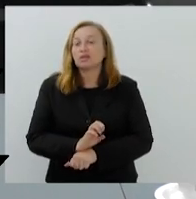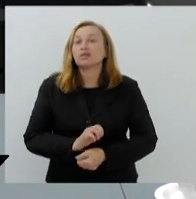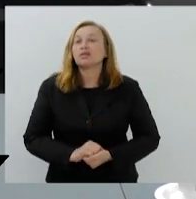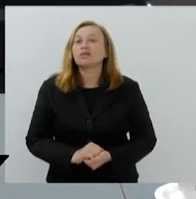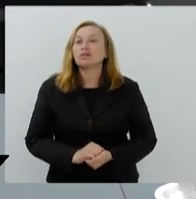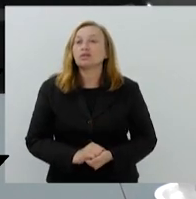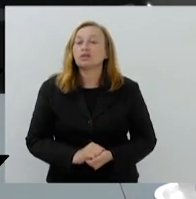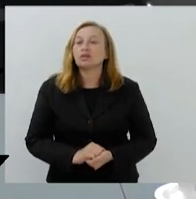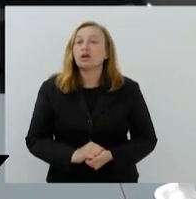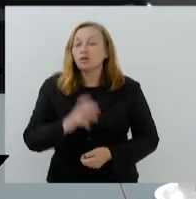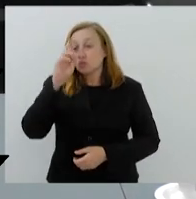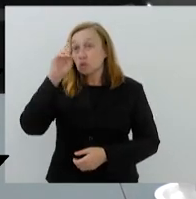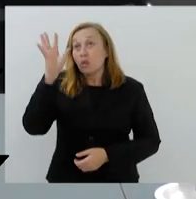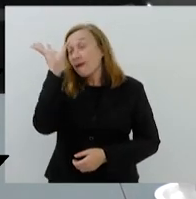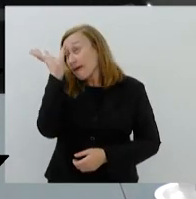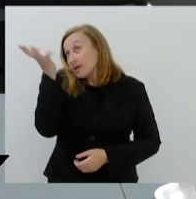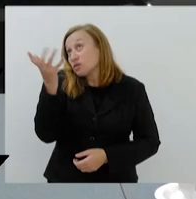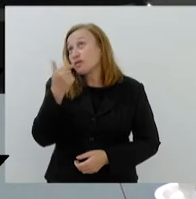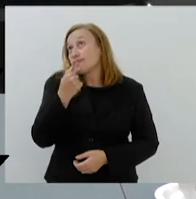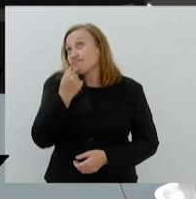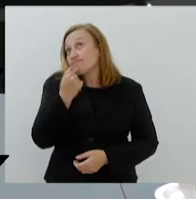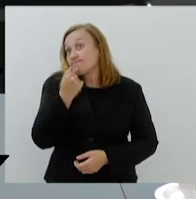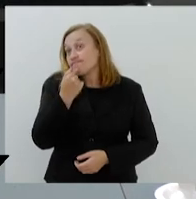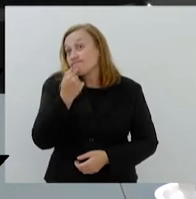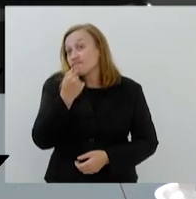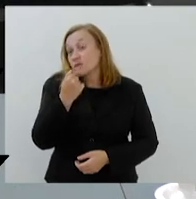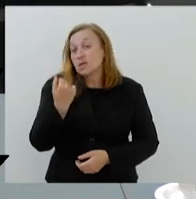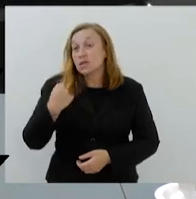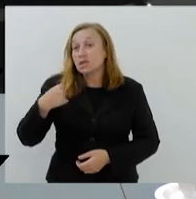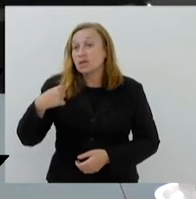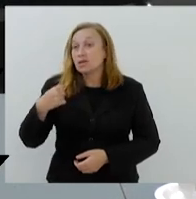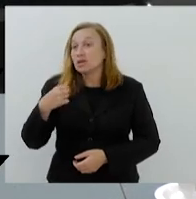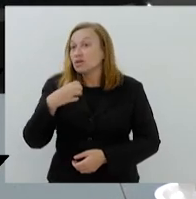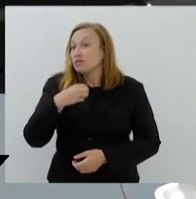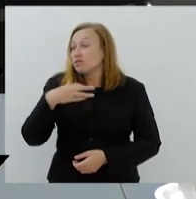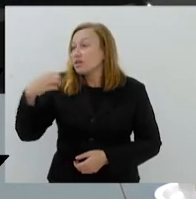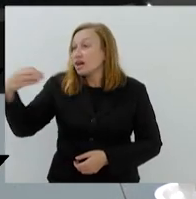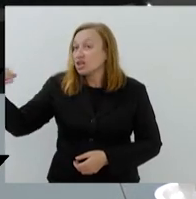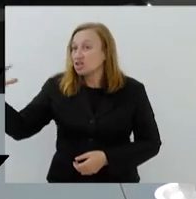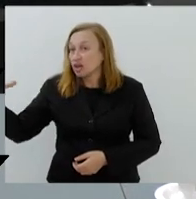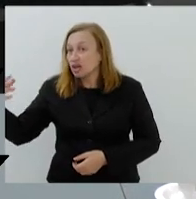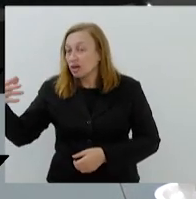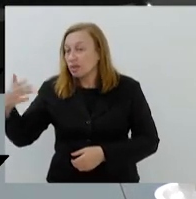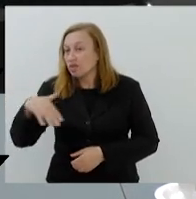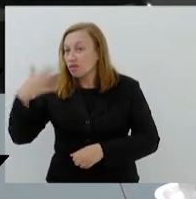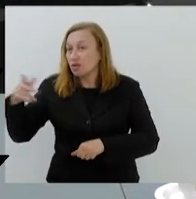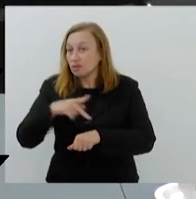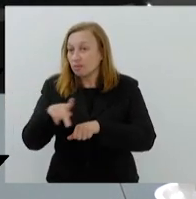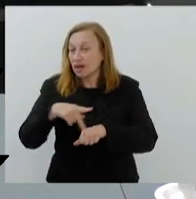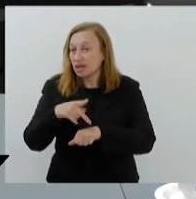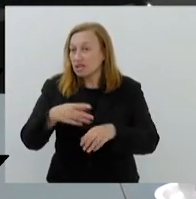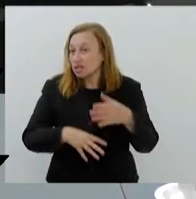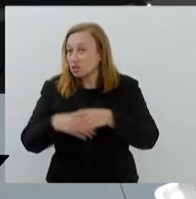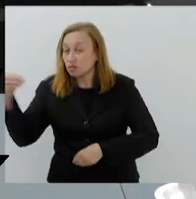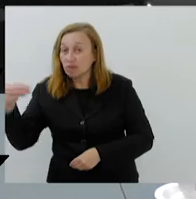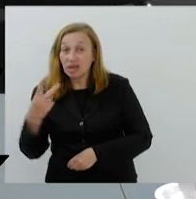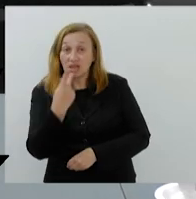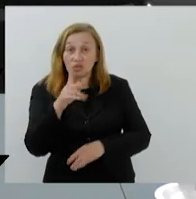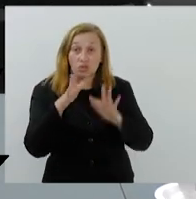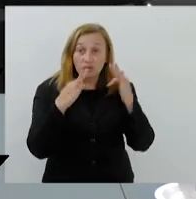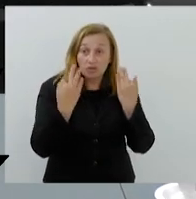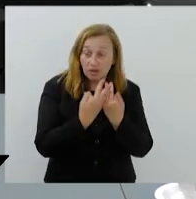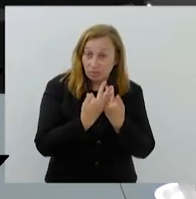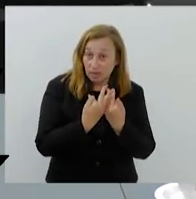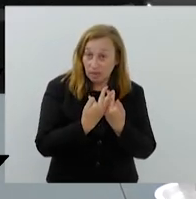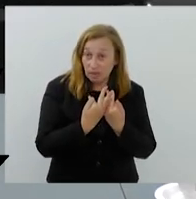o senhor resolver ir para o exterior e sumir, a sua família, nos